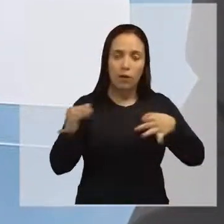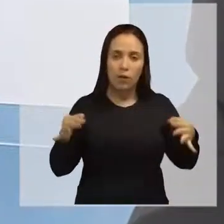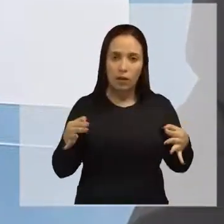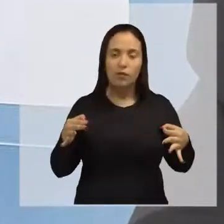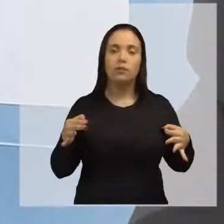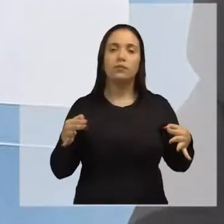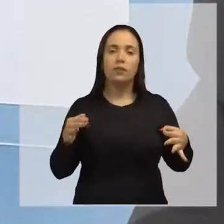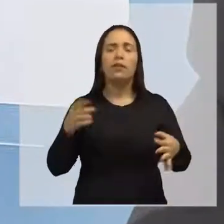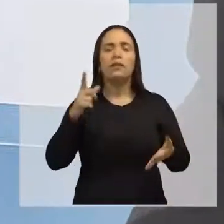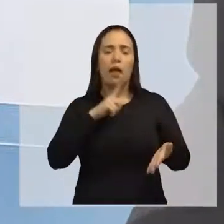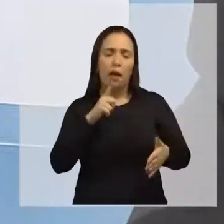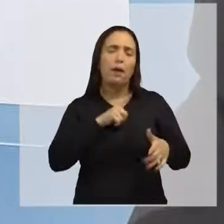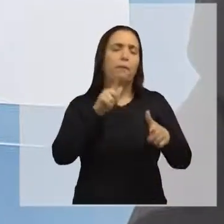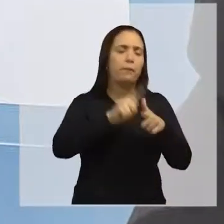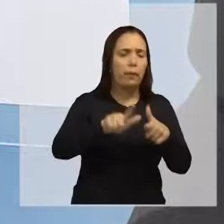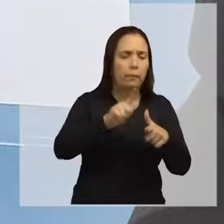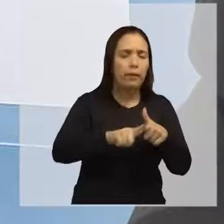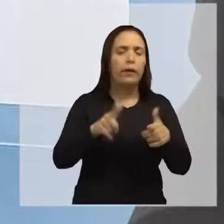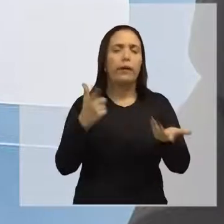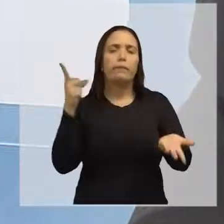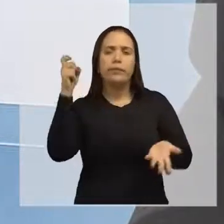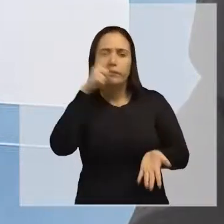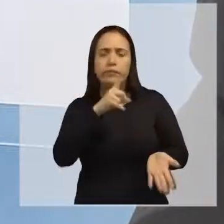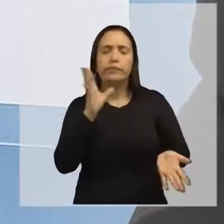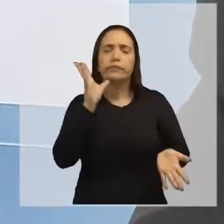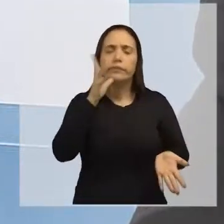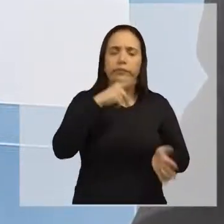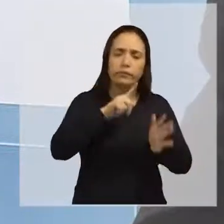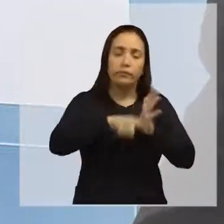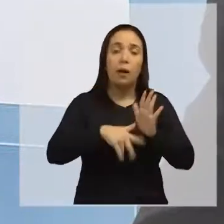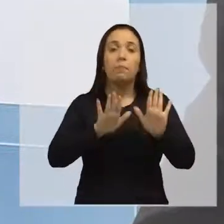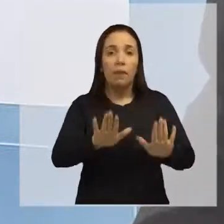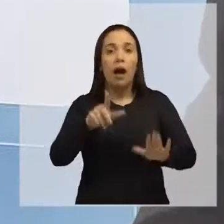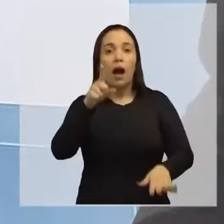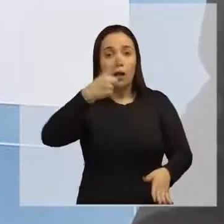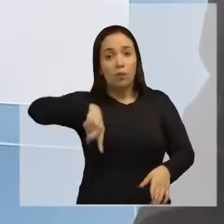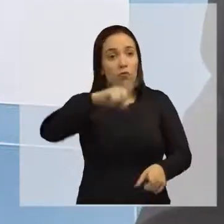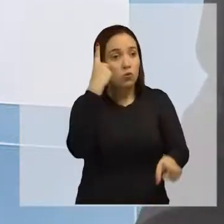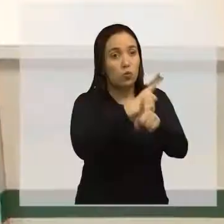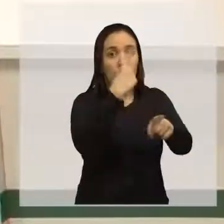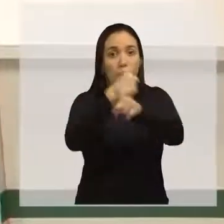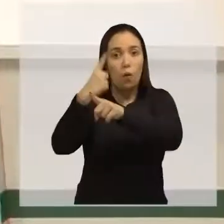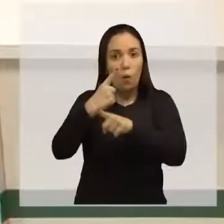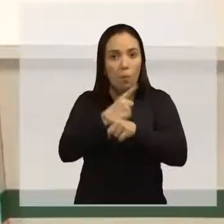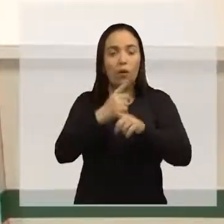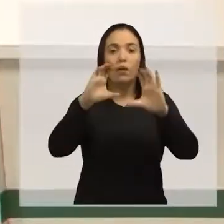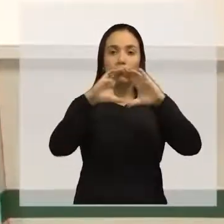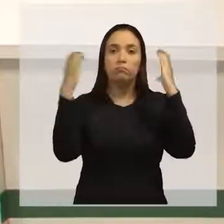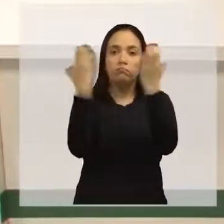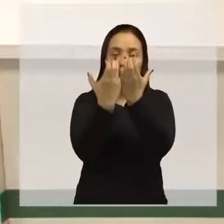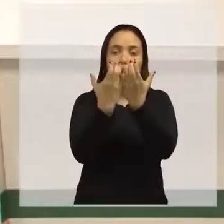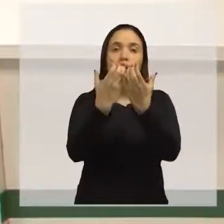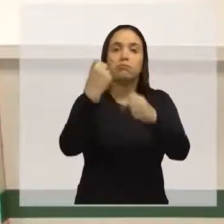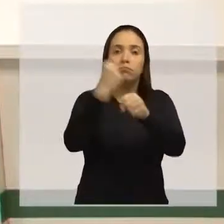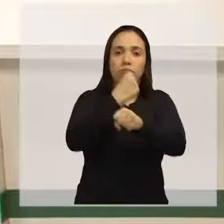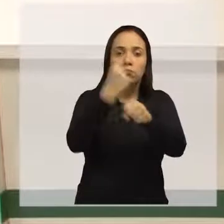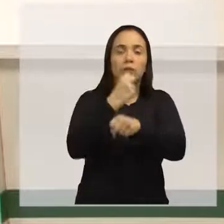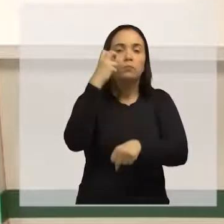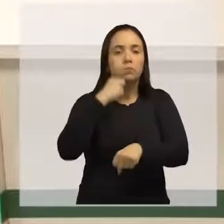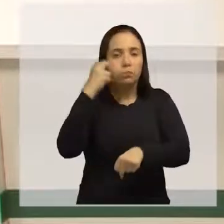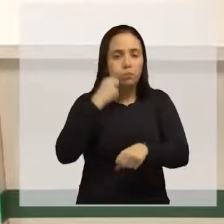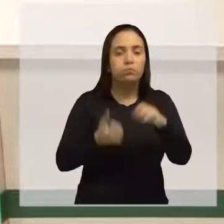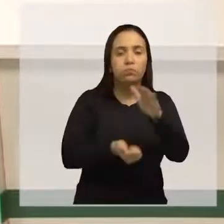mal, mas funcionam. A gente descobriu o estádio superfaturado. Houve prisões. Tem gente preso por conta disso.